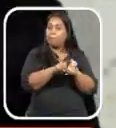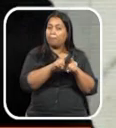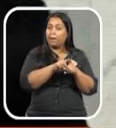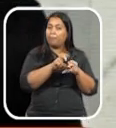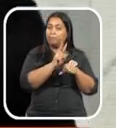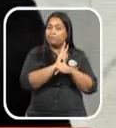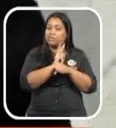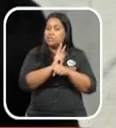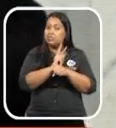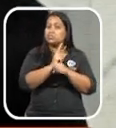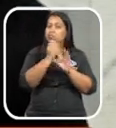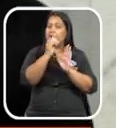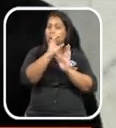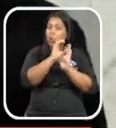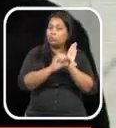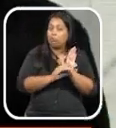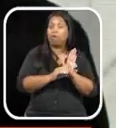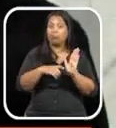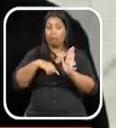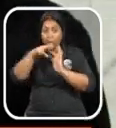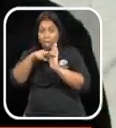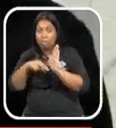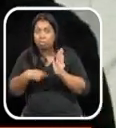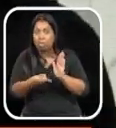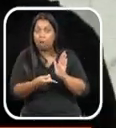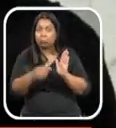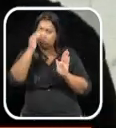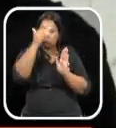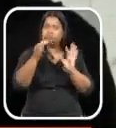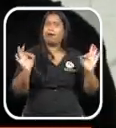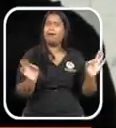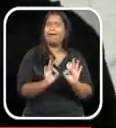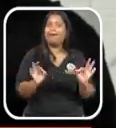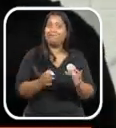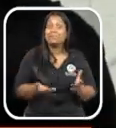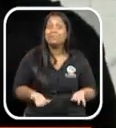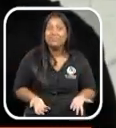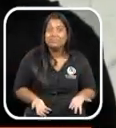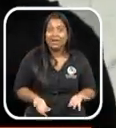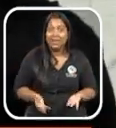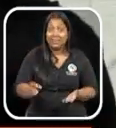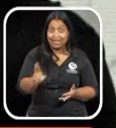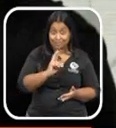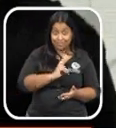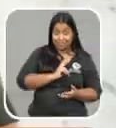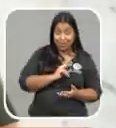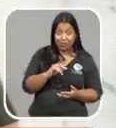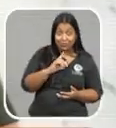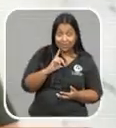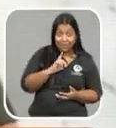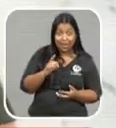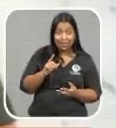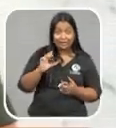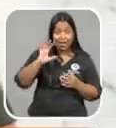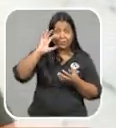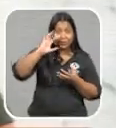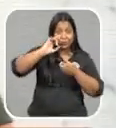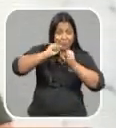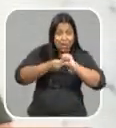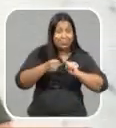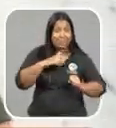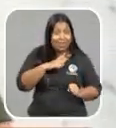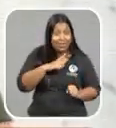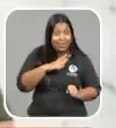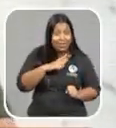perguntar. Tem solução um problema desse, um novelo tão bem amarrado? Olha, solução para todos os problemas não, mas você pode